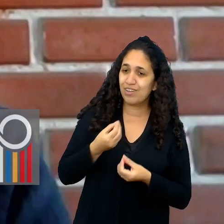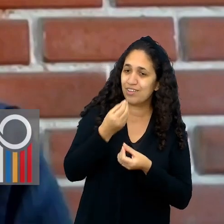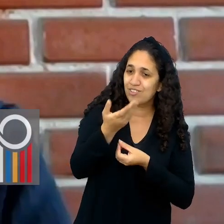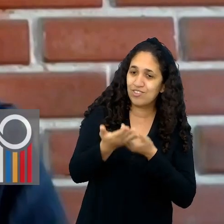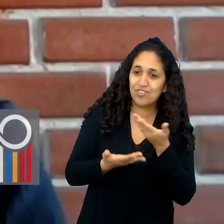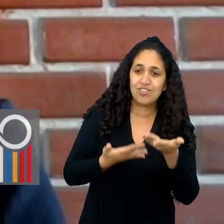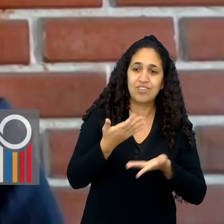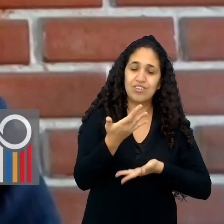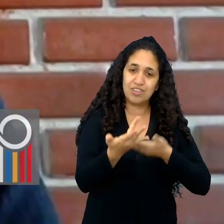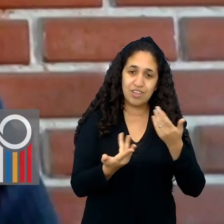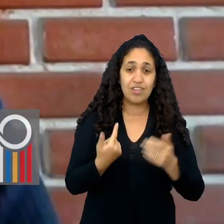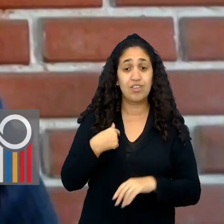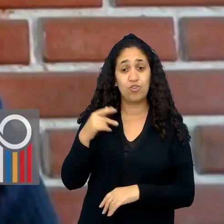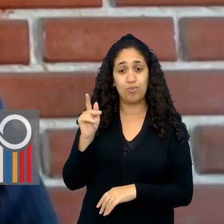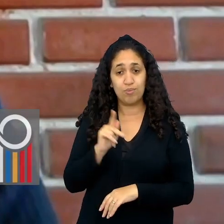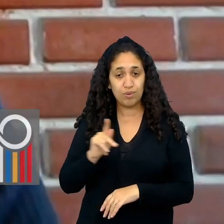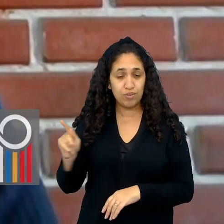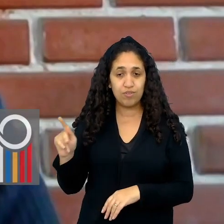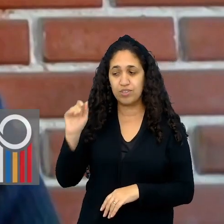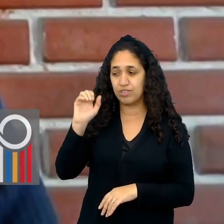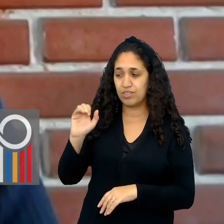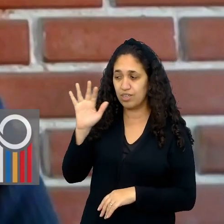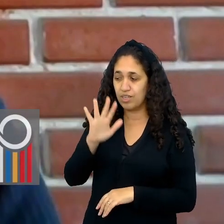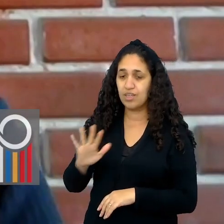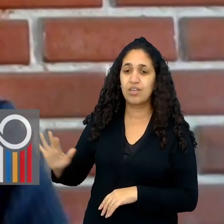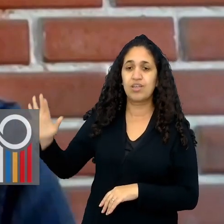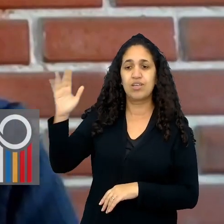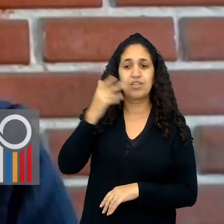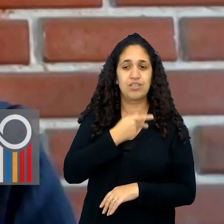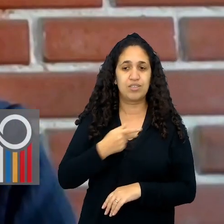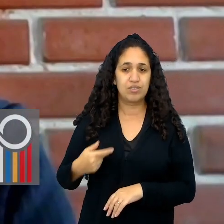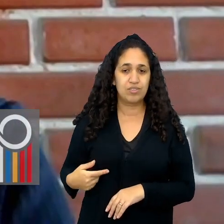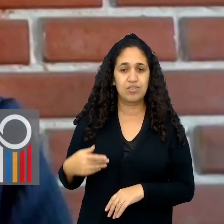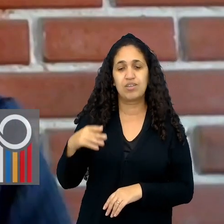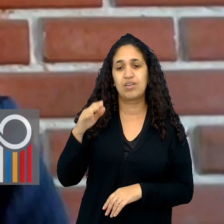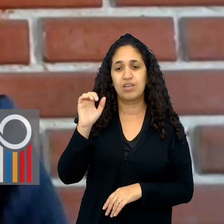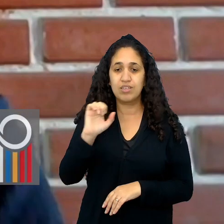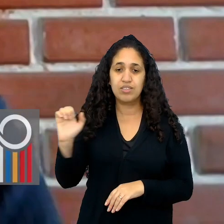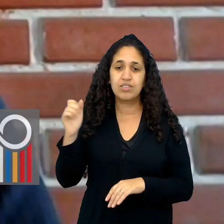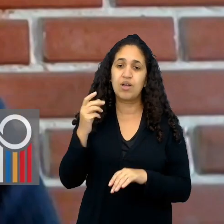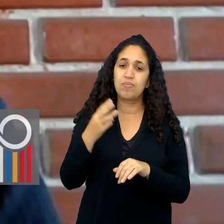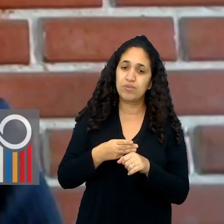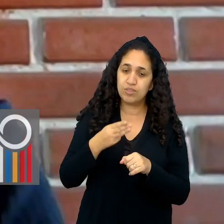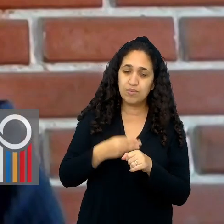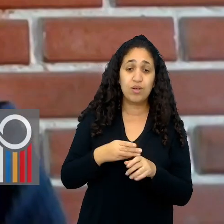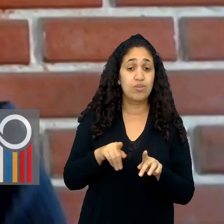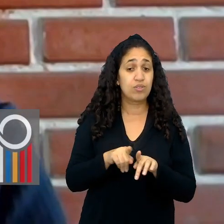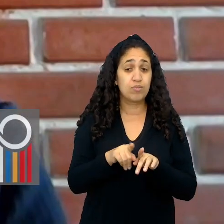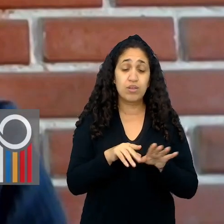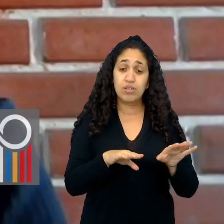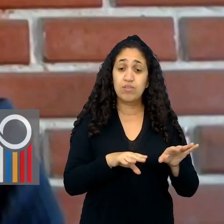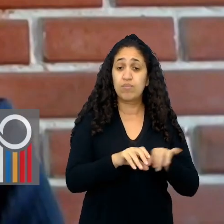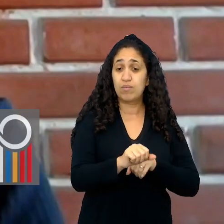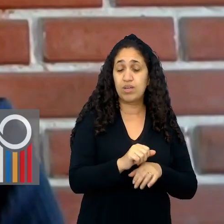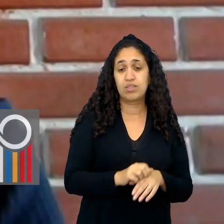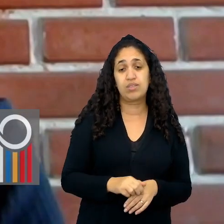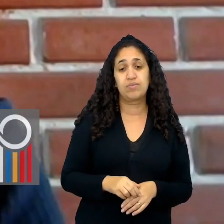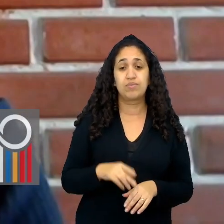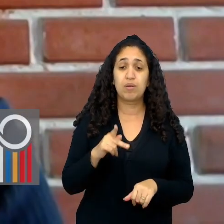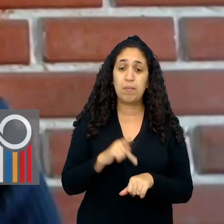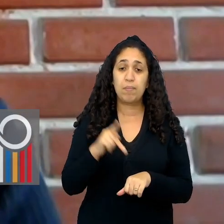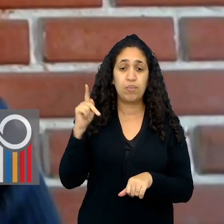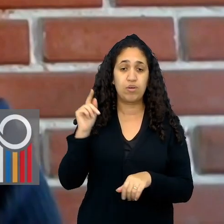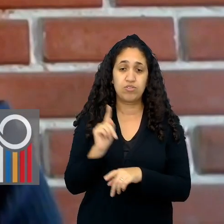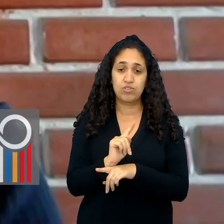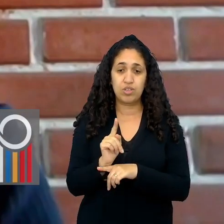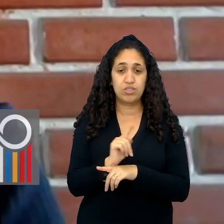que sou professora das redes públicas, também estadual e municipal, além de ser formada em pós-graduada em